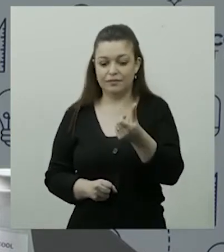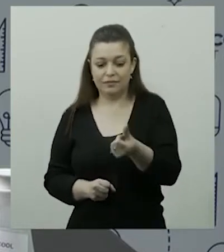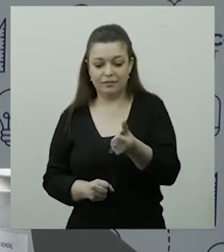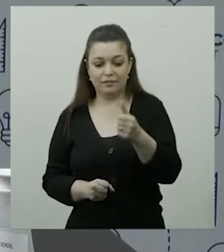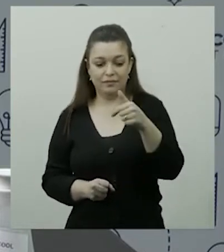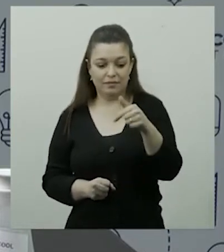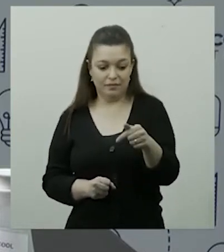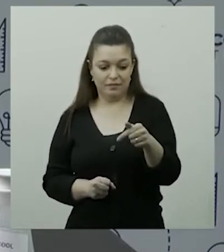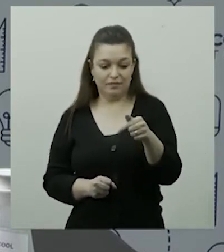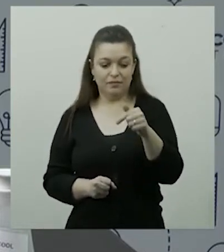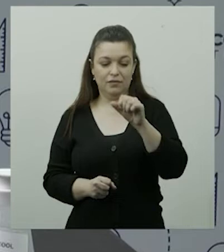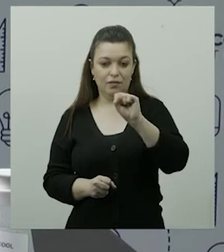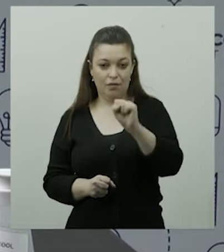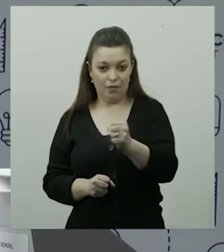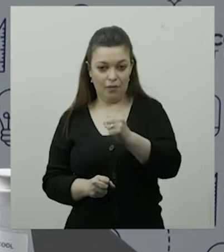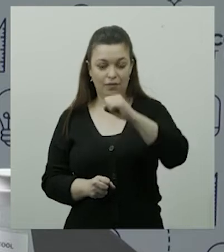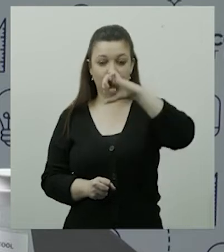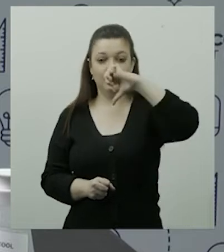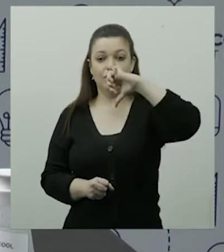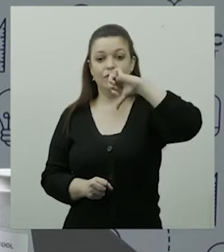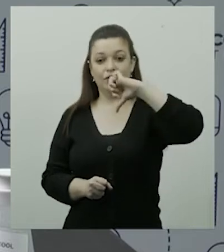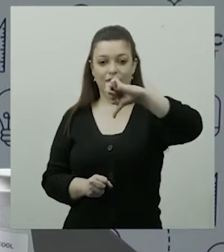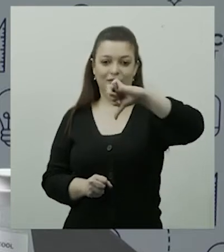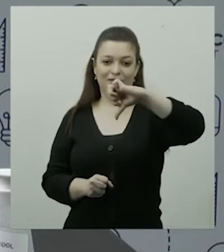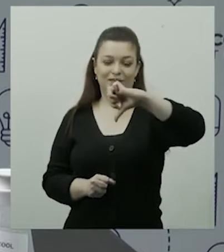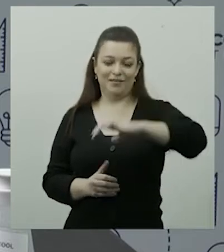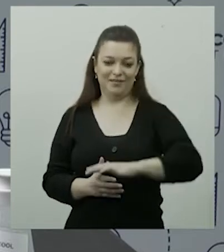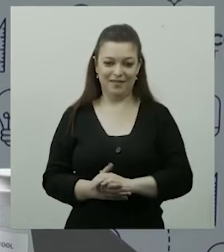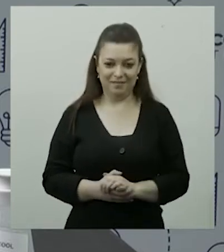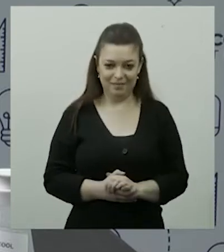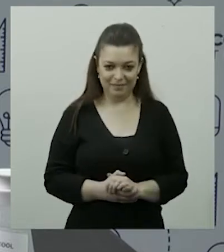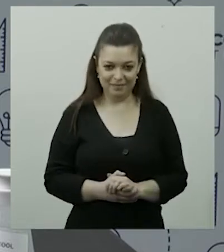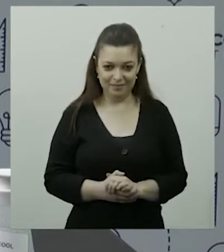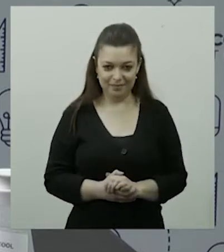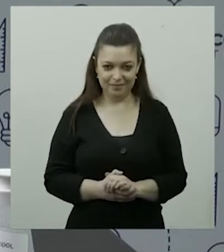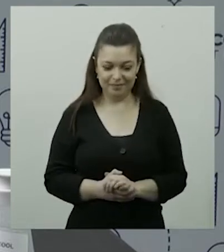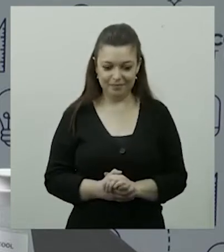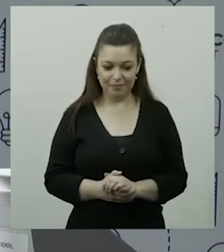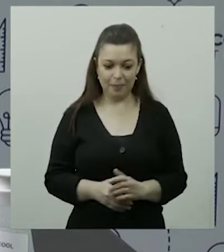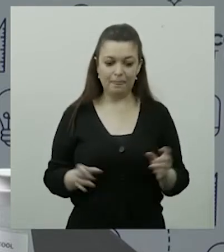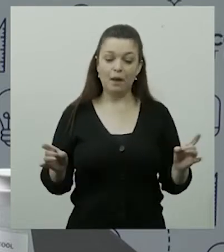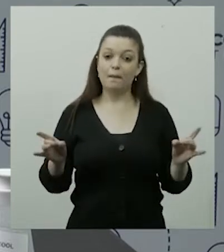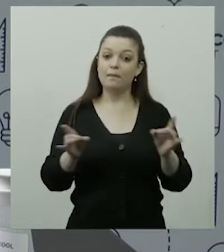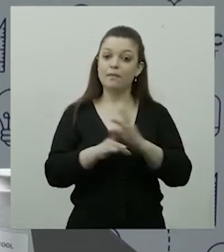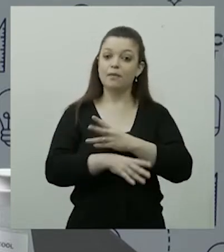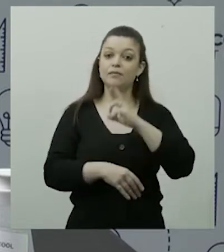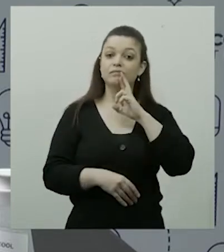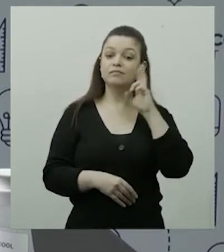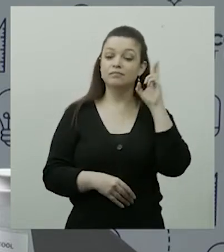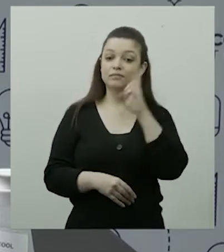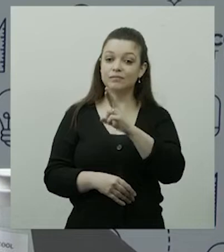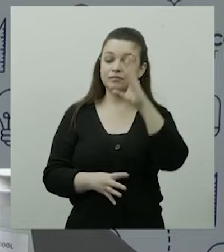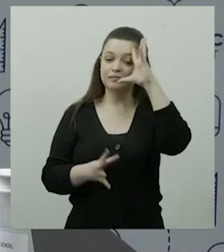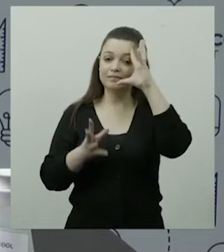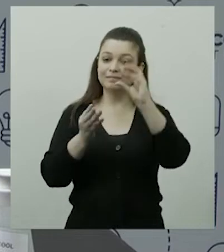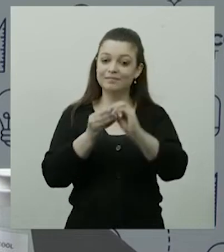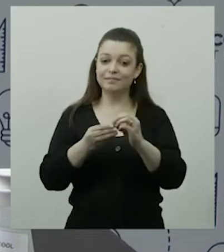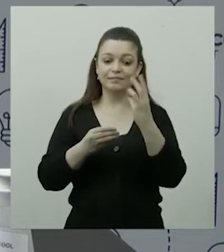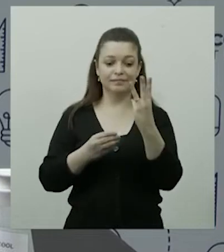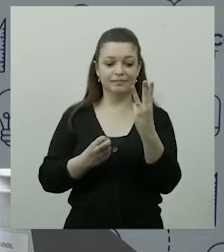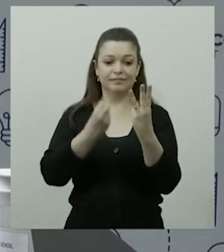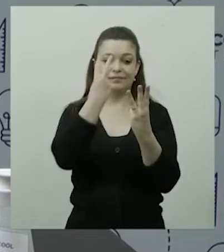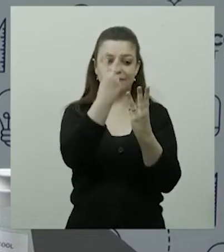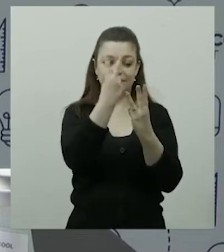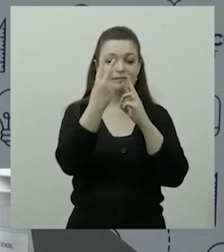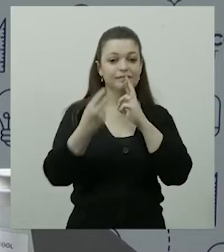6, 7, 8, 9. Então, 3 ao quadrado é 9.